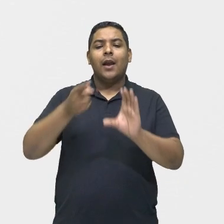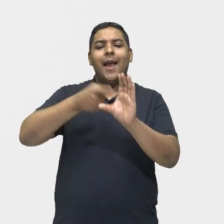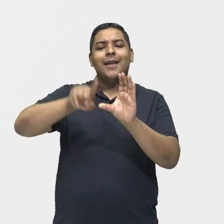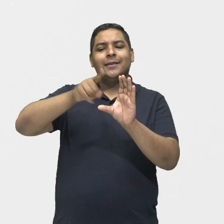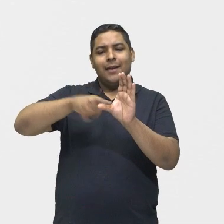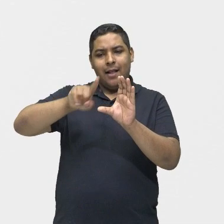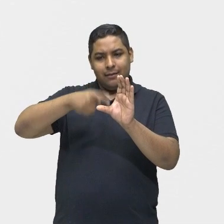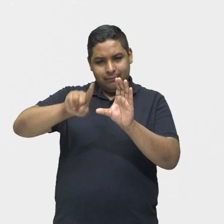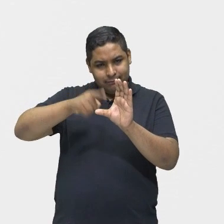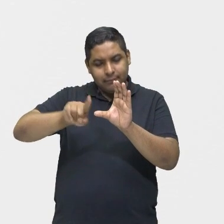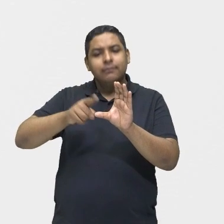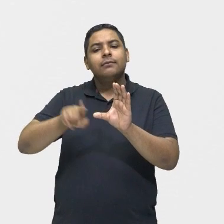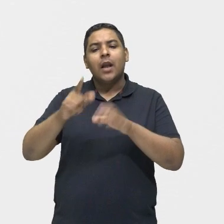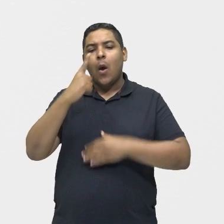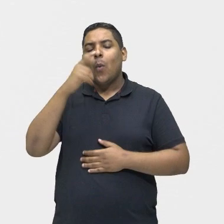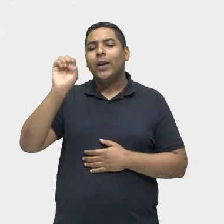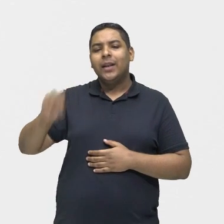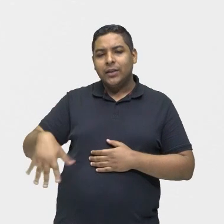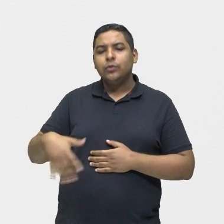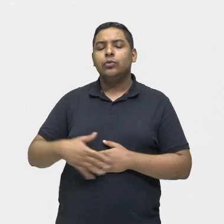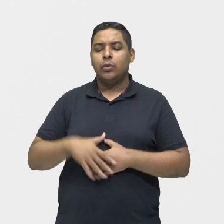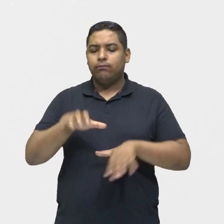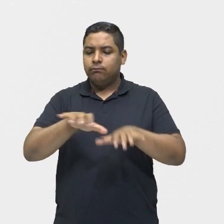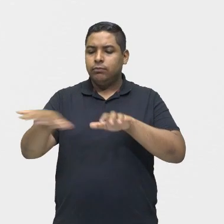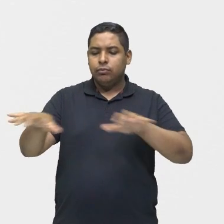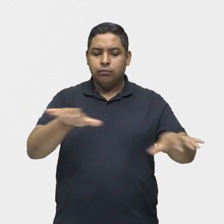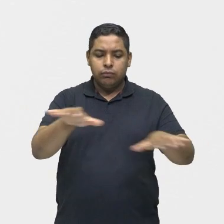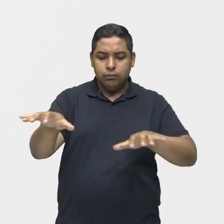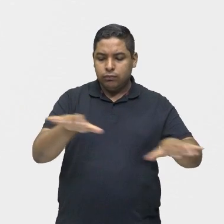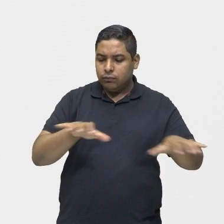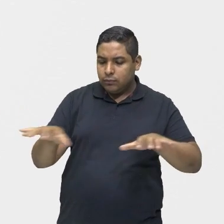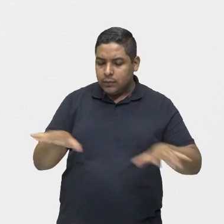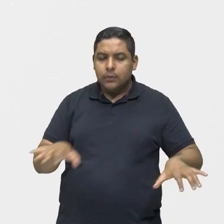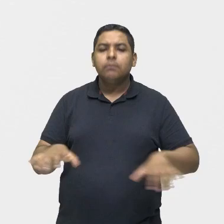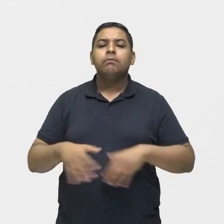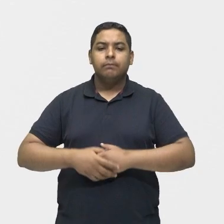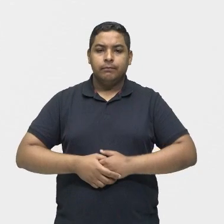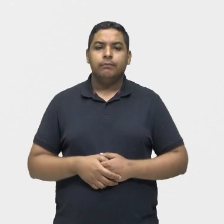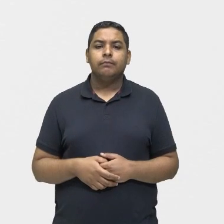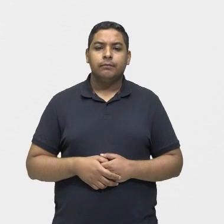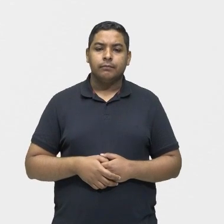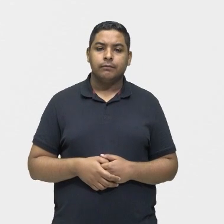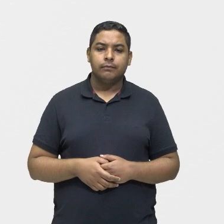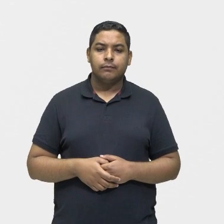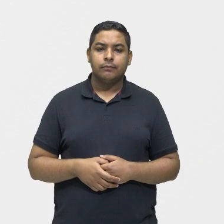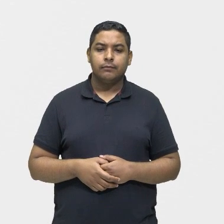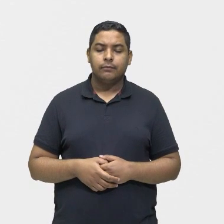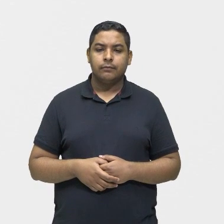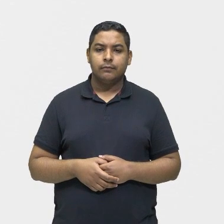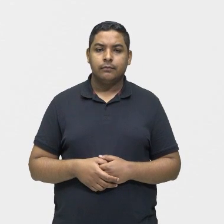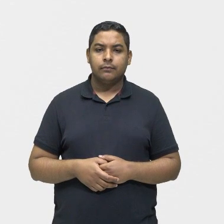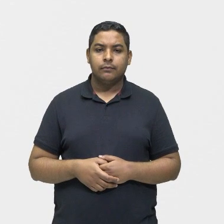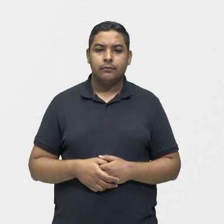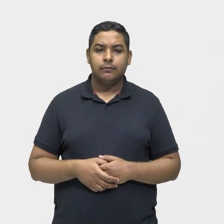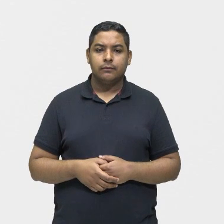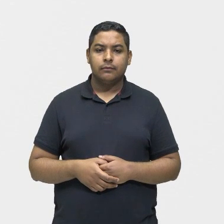recycling your garbage, né, reciclar aquilo que é reciclável, né. Aí também,